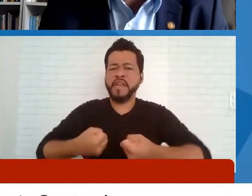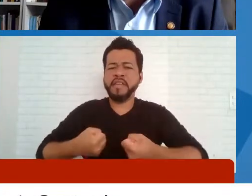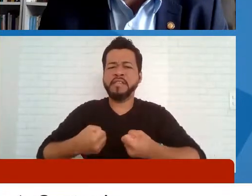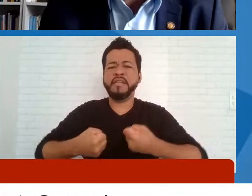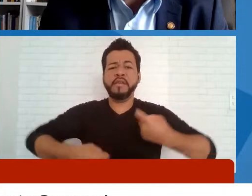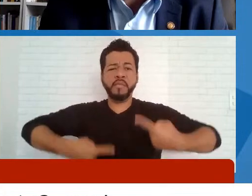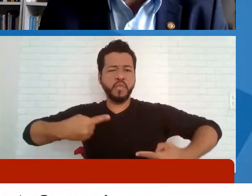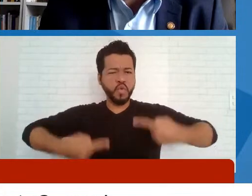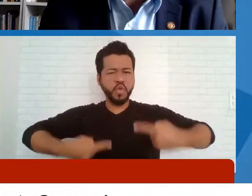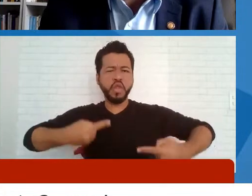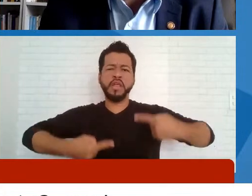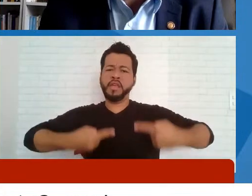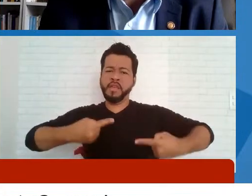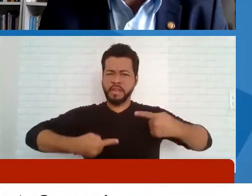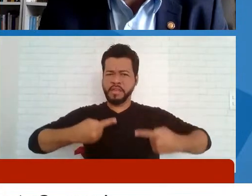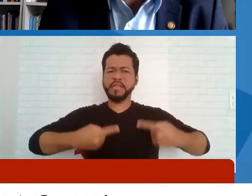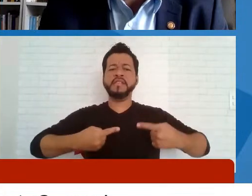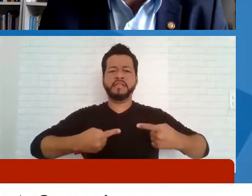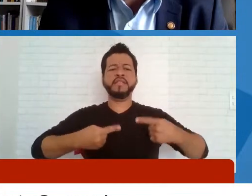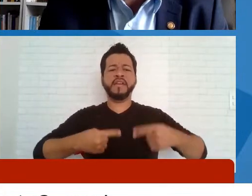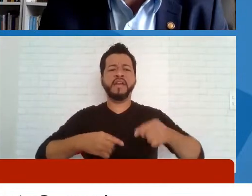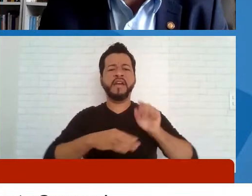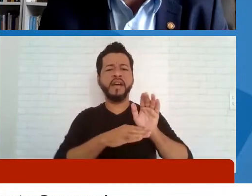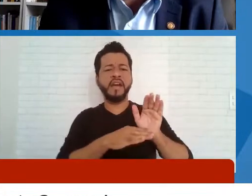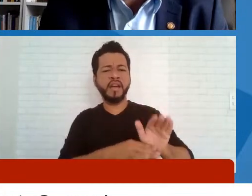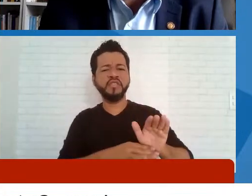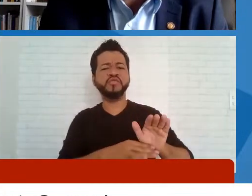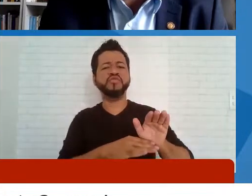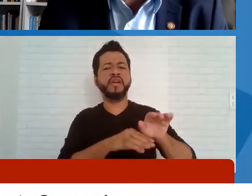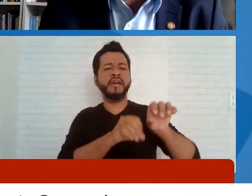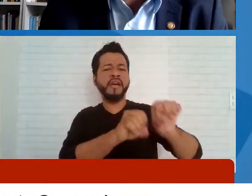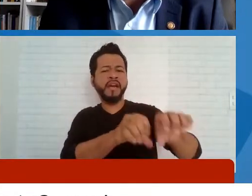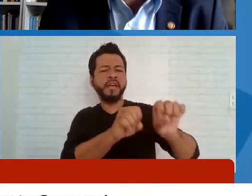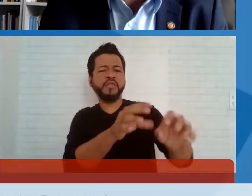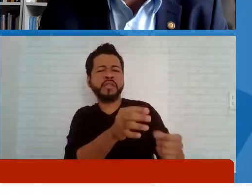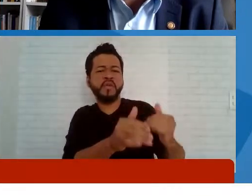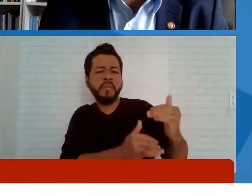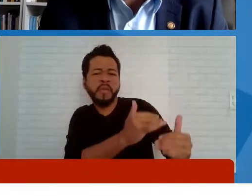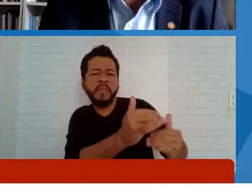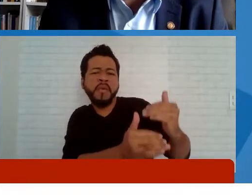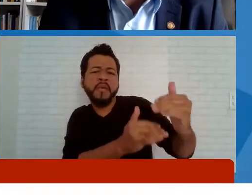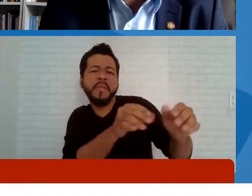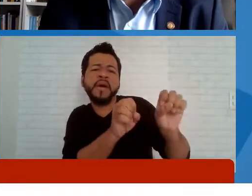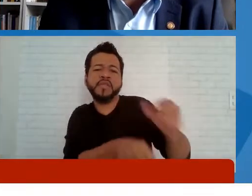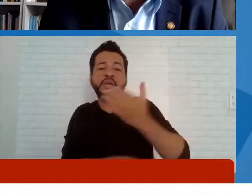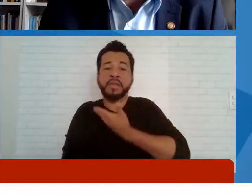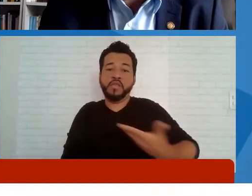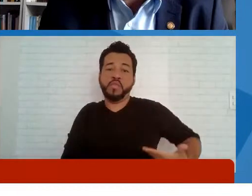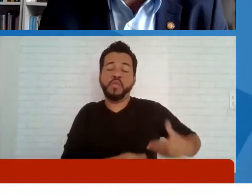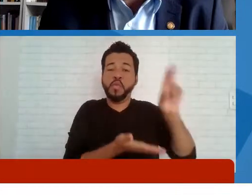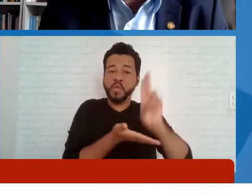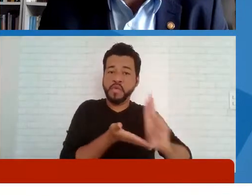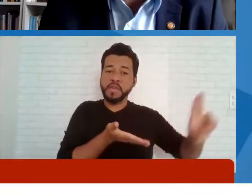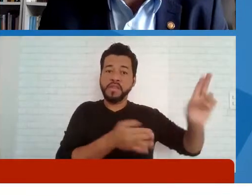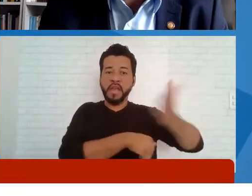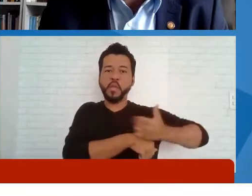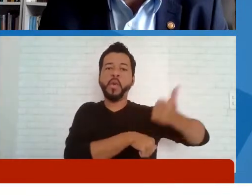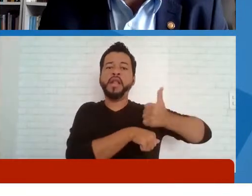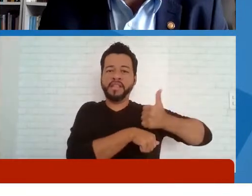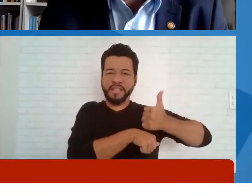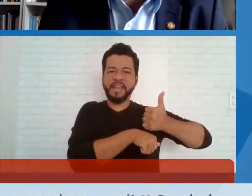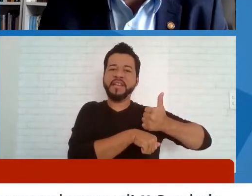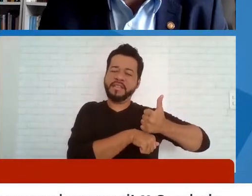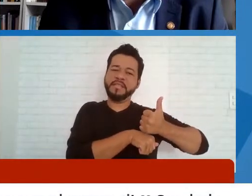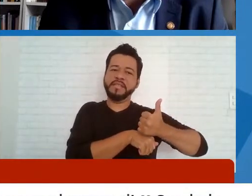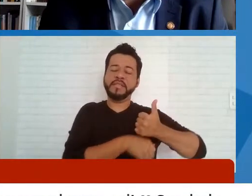que efetivamente ajudaram a construir a educação pública e a universidade de qualidade desse país. Então, primeiramente, eu gostaria